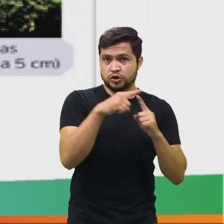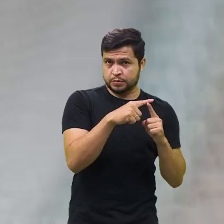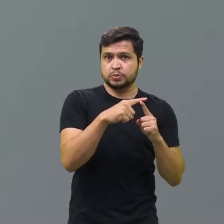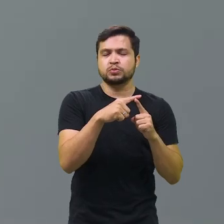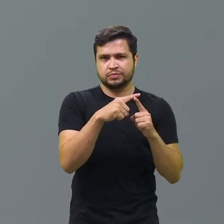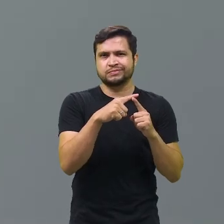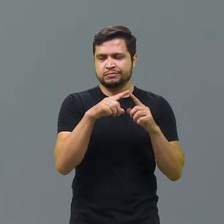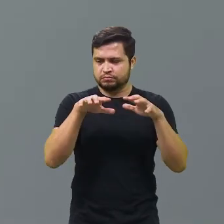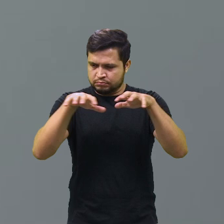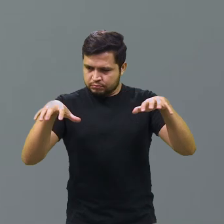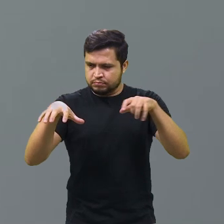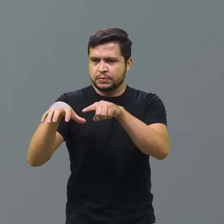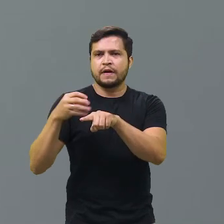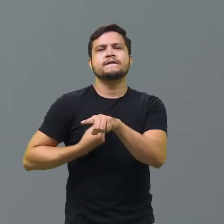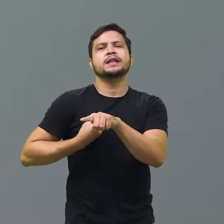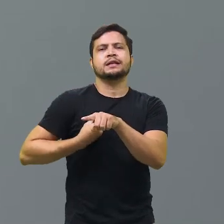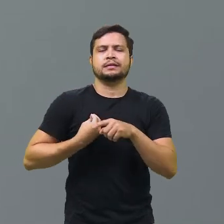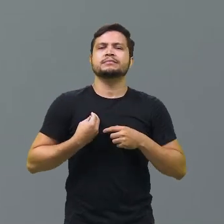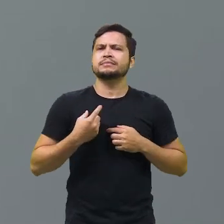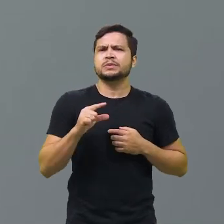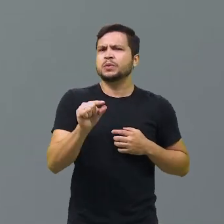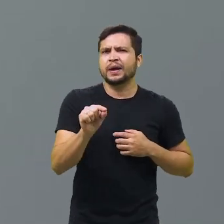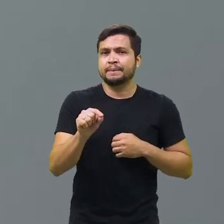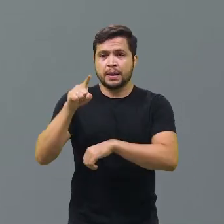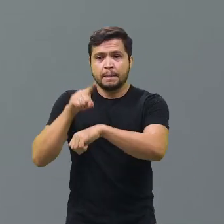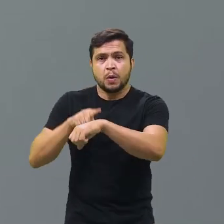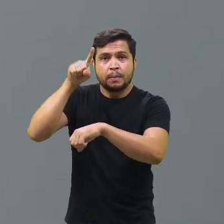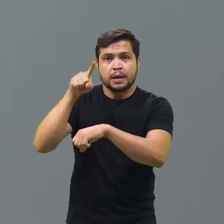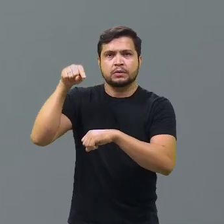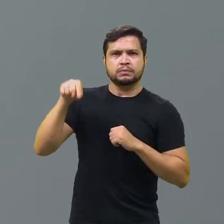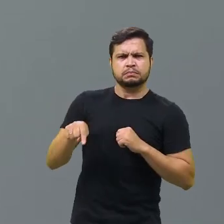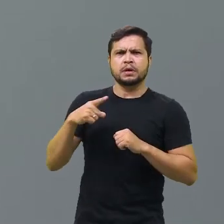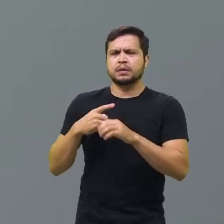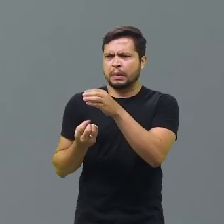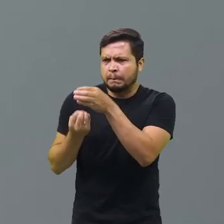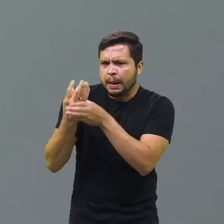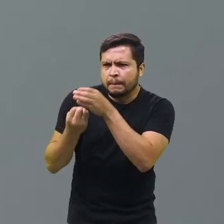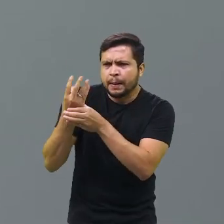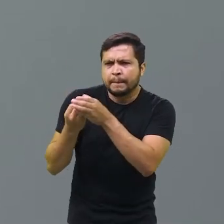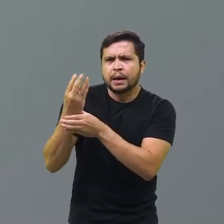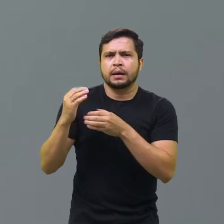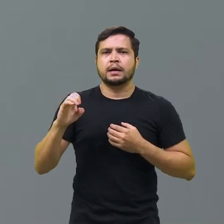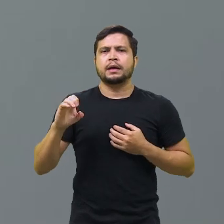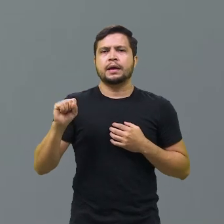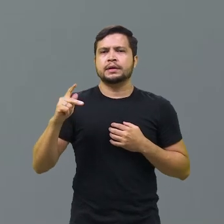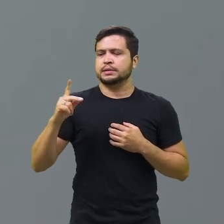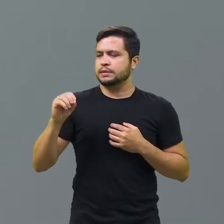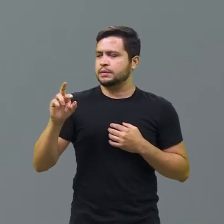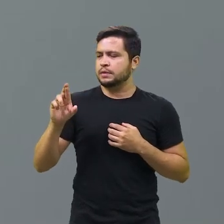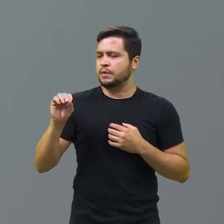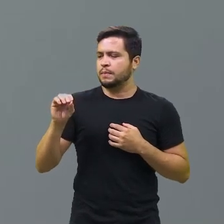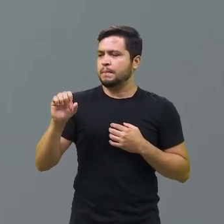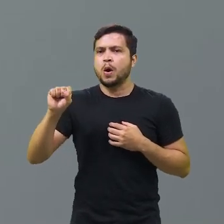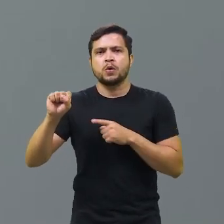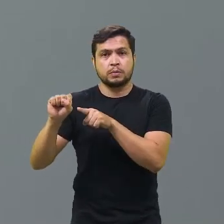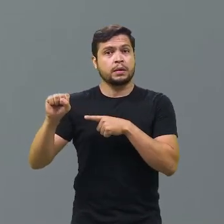tipos, né? Dois estilos de vida distintos. Um momento da vida dela em que ela produz esporos, que é aquilo que a gente vai denominar